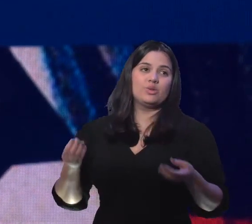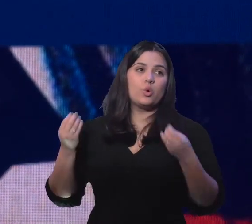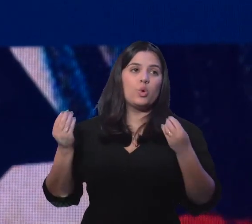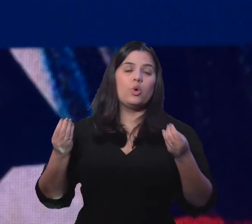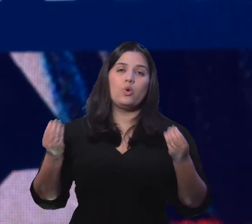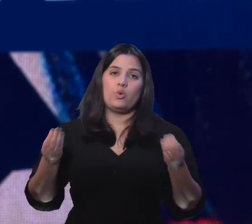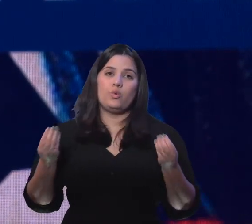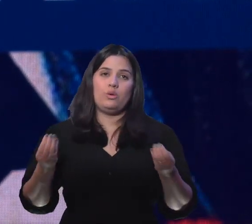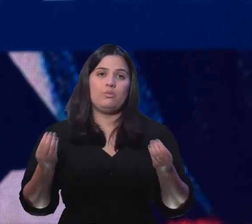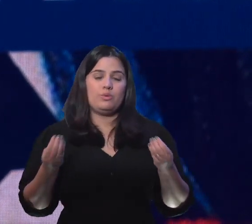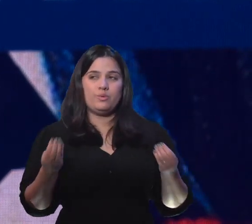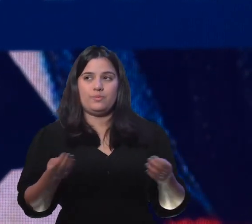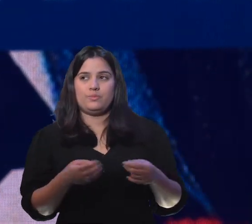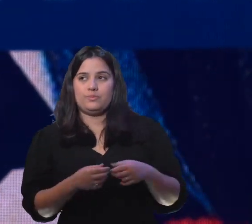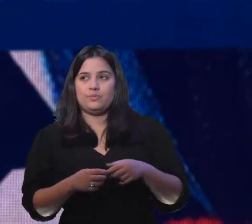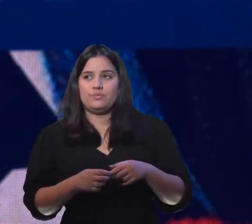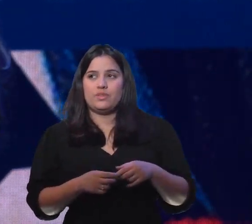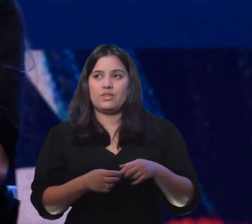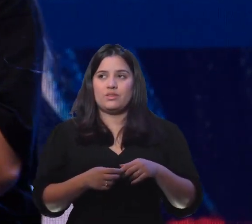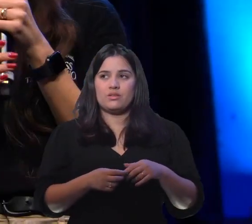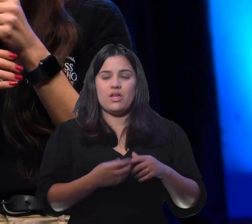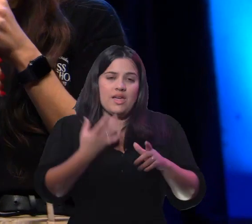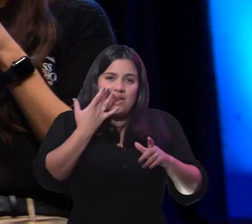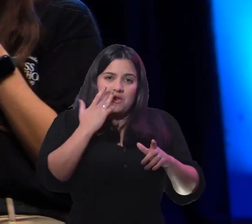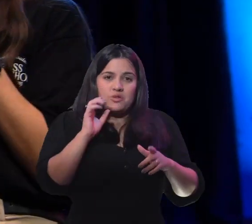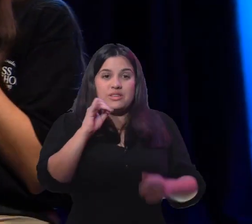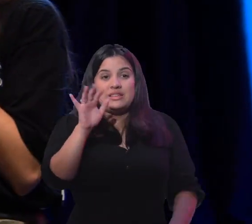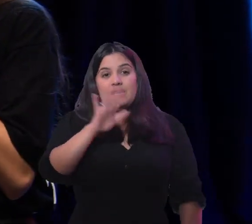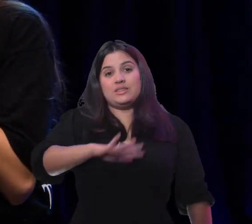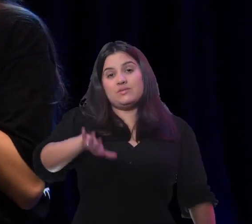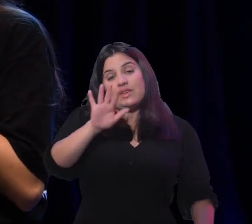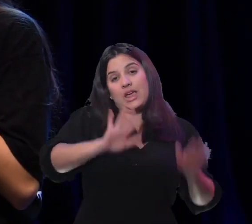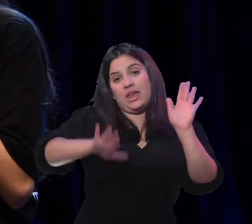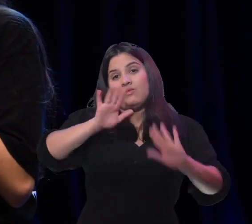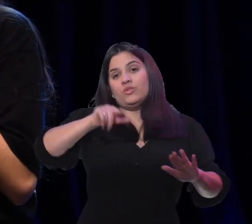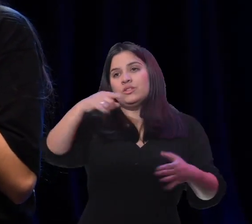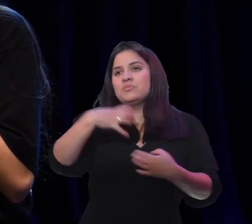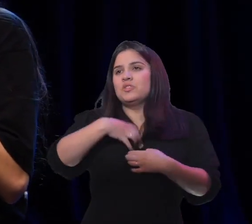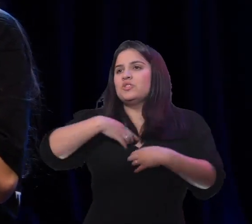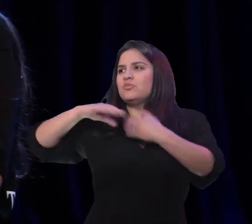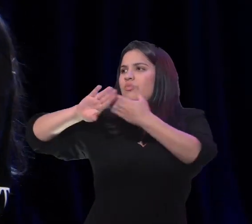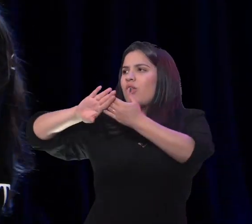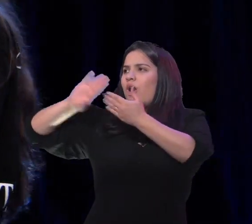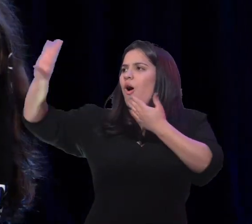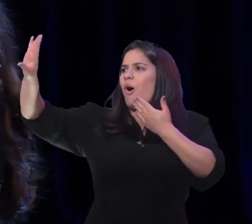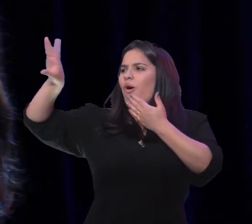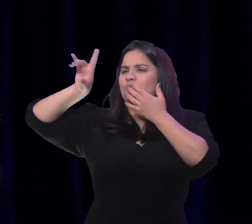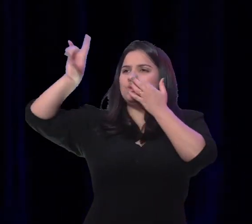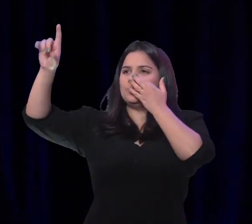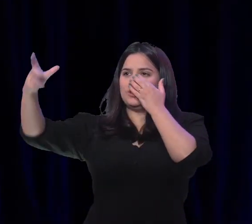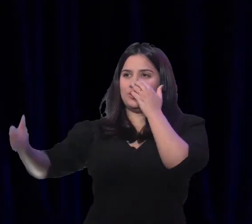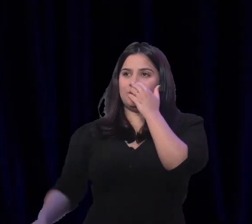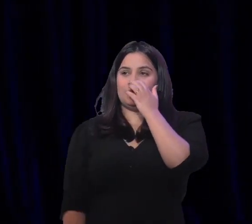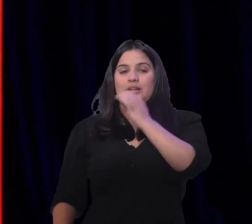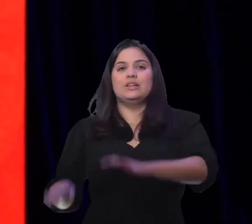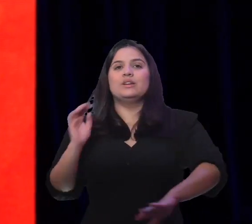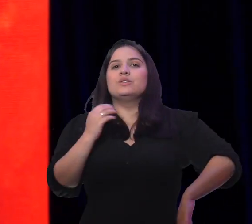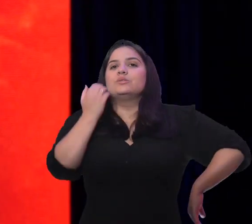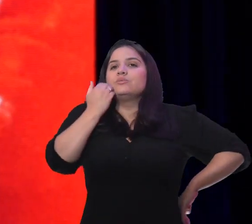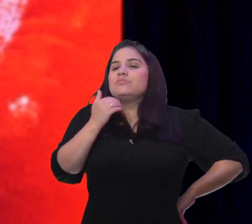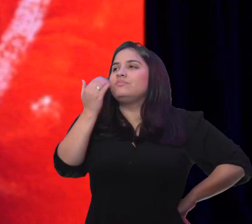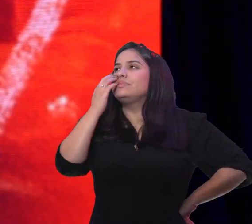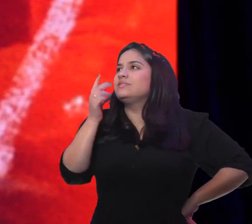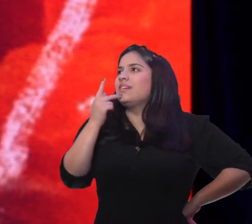dele. E eu não sei se talvez você tenha se sentido longe de Deus. Eu escuto alguns adolescentes que falam, eu não consigo